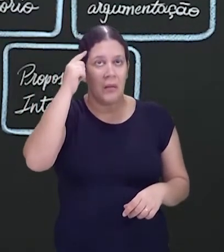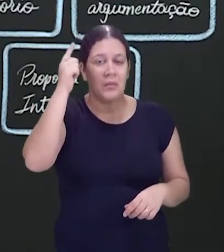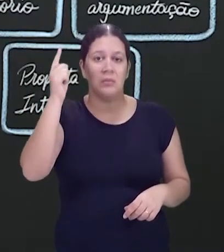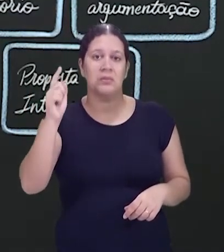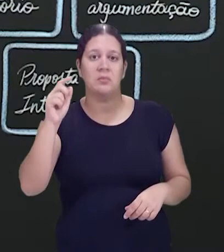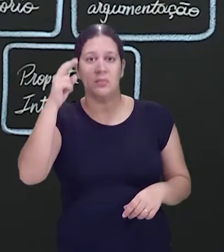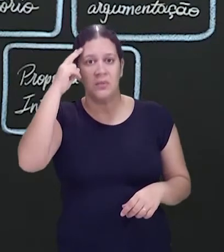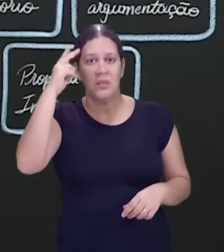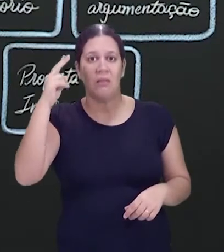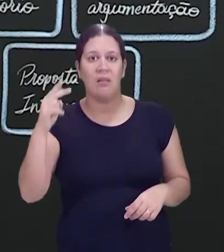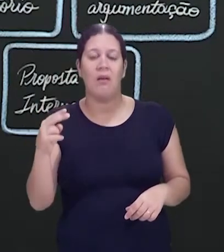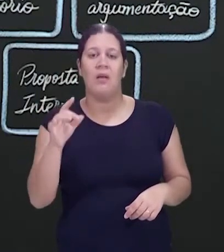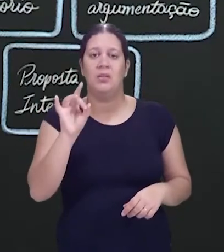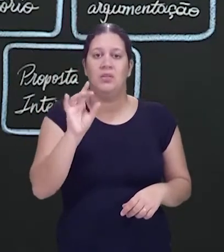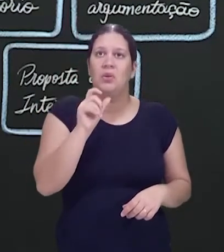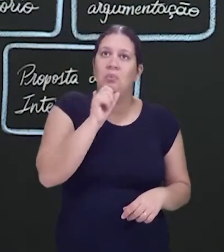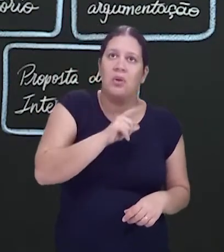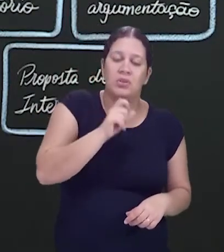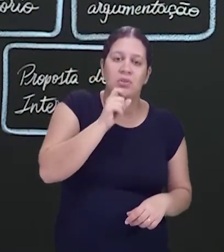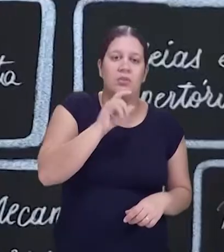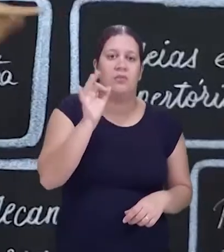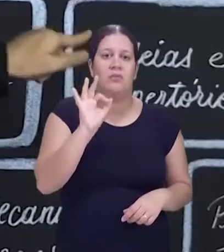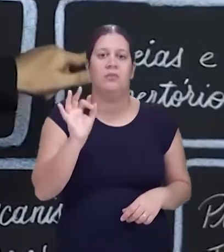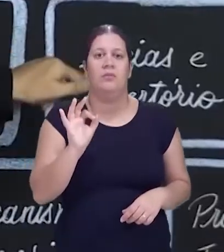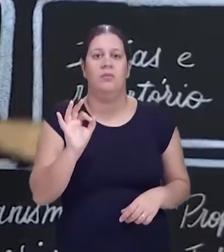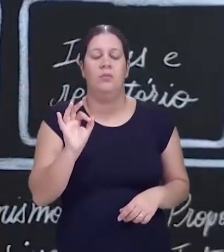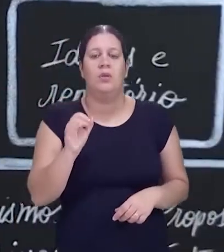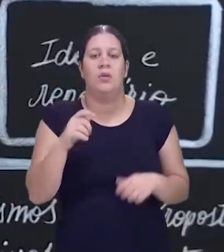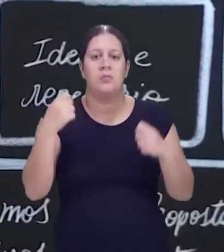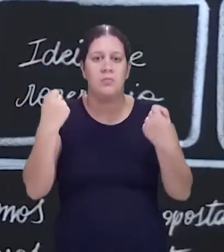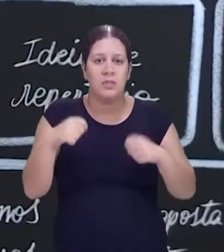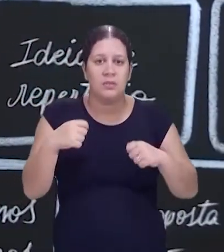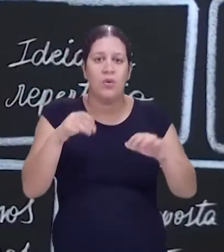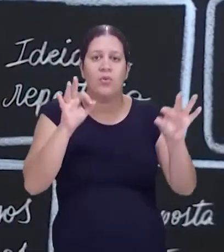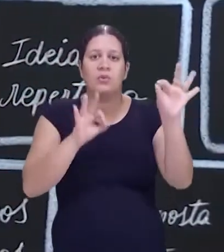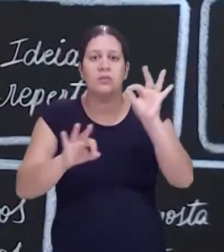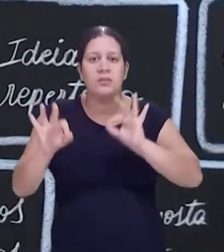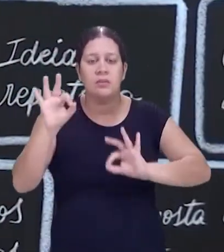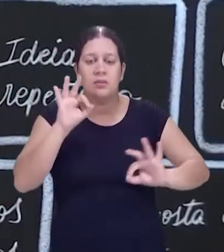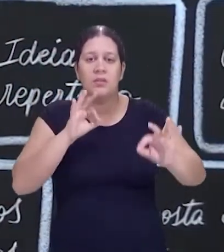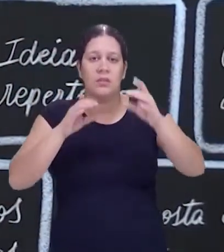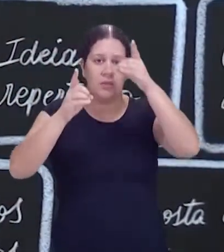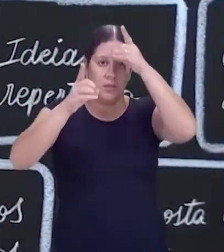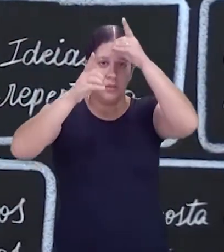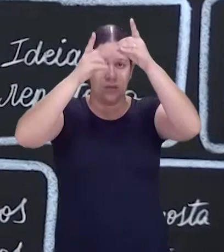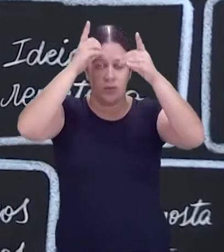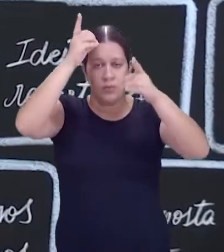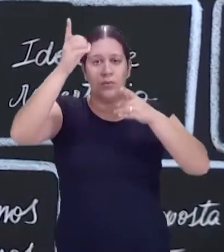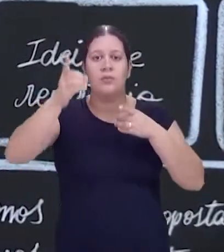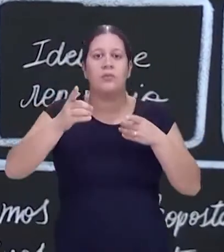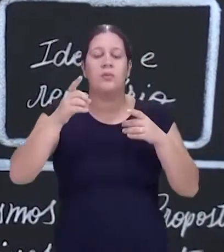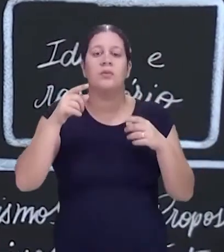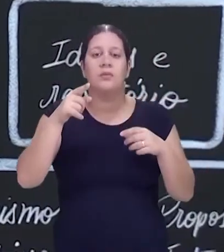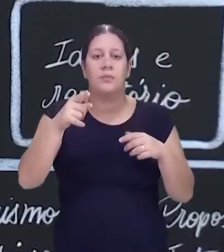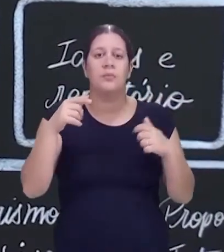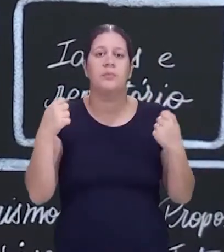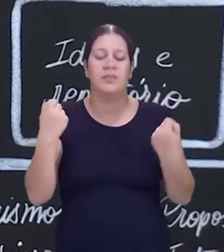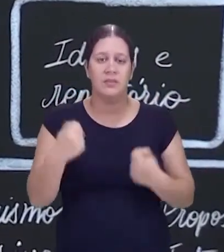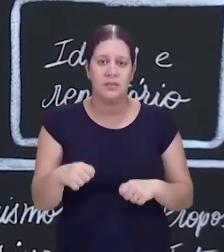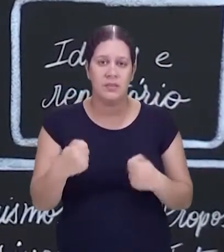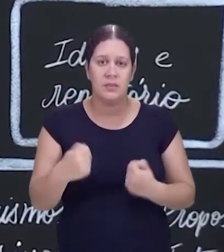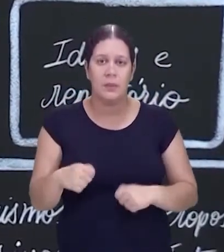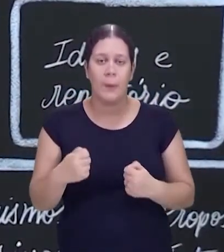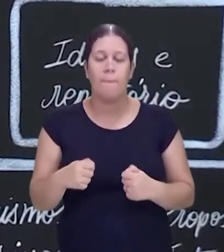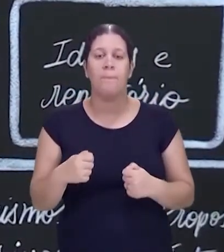uma maneira objetiva, respeitando as normas. Você precisa organizar as suas ideias e você precisa acionar, então, o repertório que você tem, ou